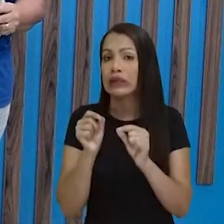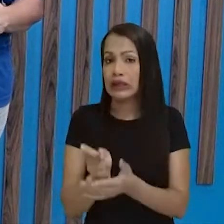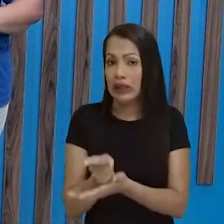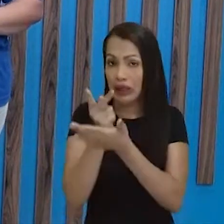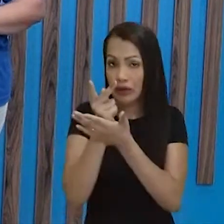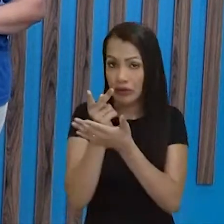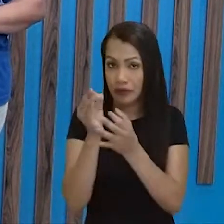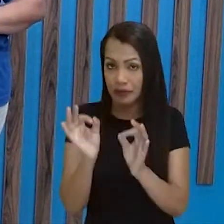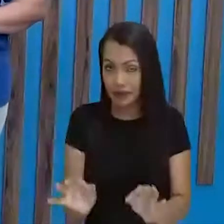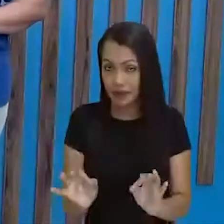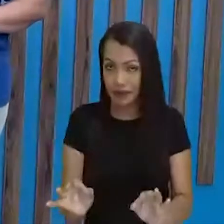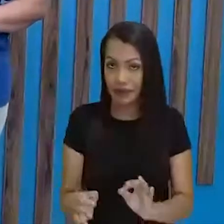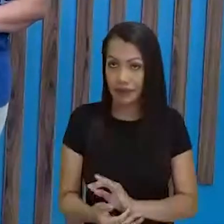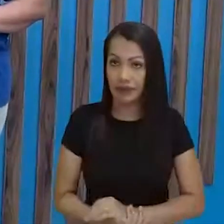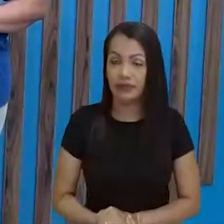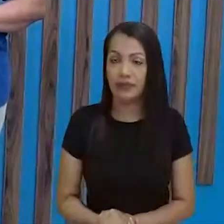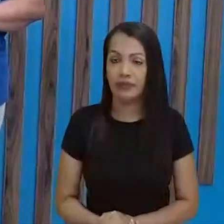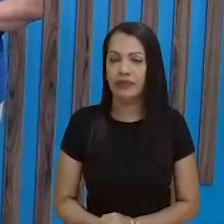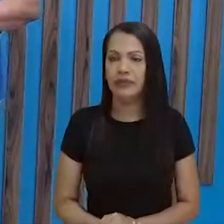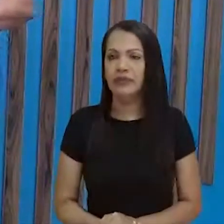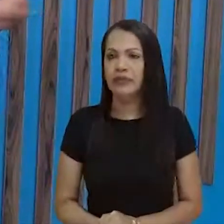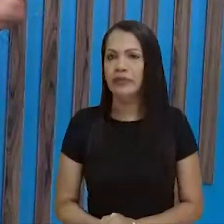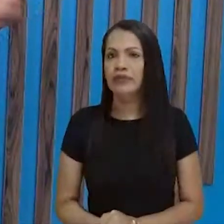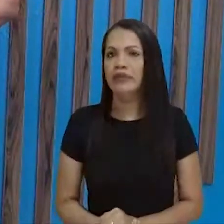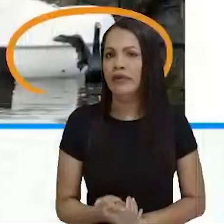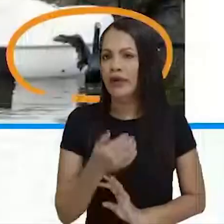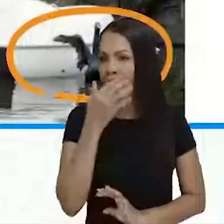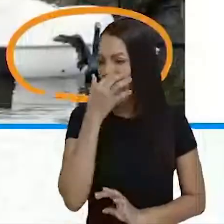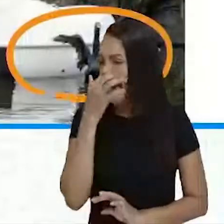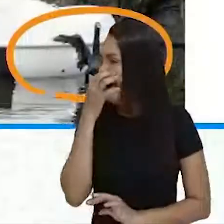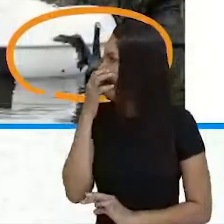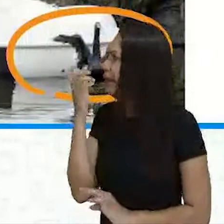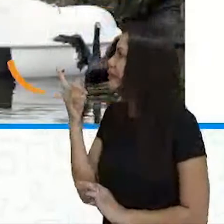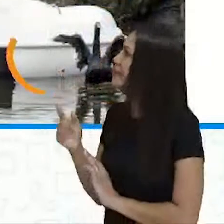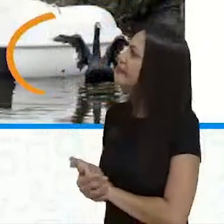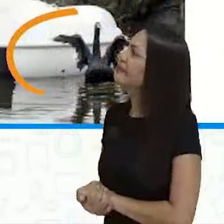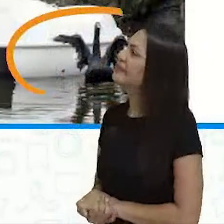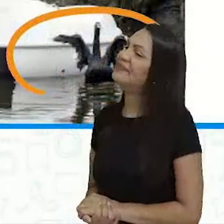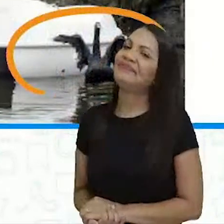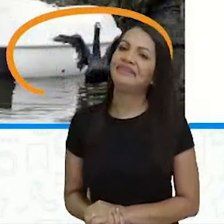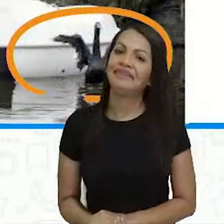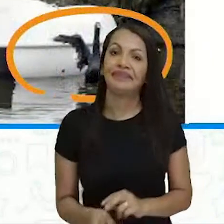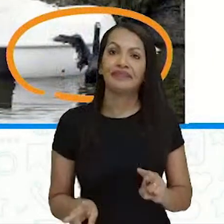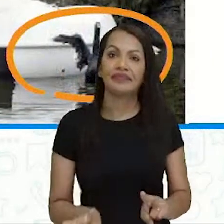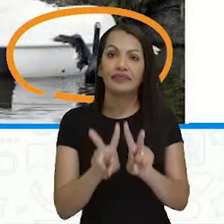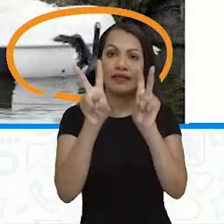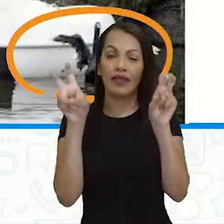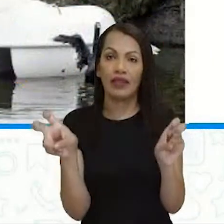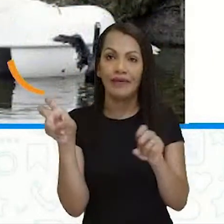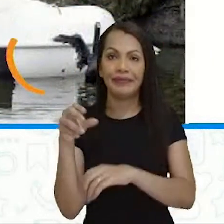o resumo deste fato. Então, vamos a ela? Olha só. O título é